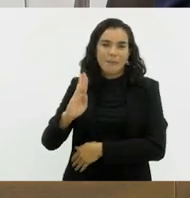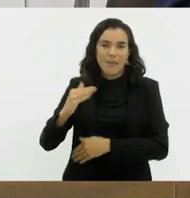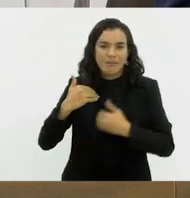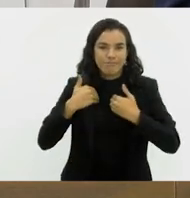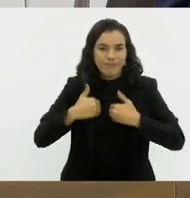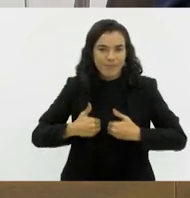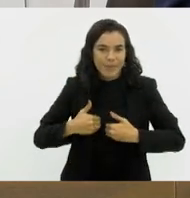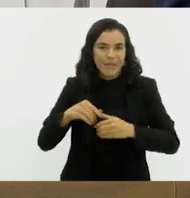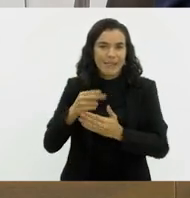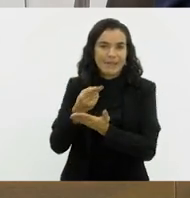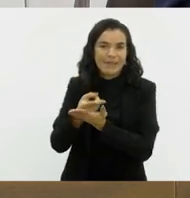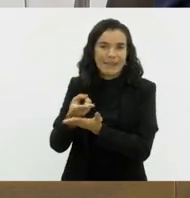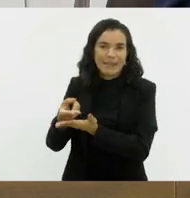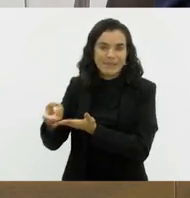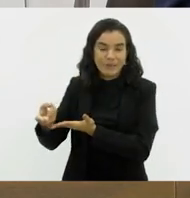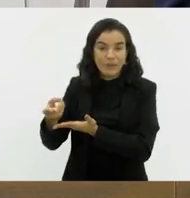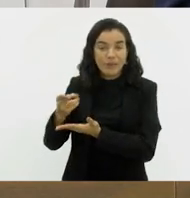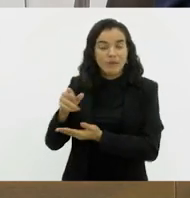internação. Ela tem